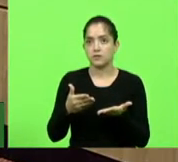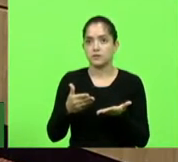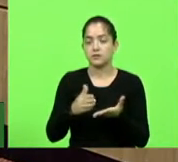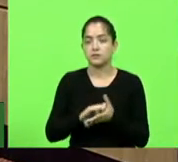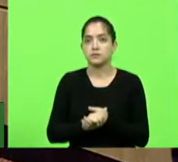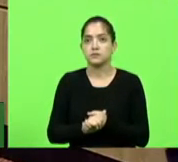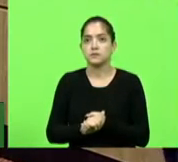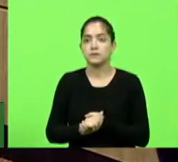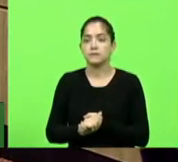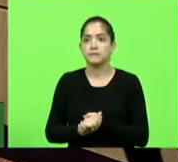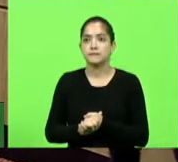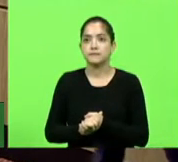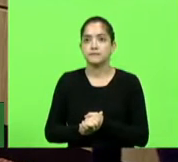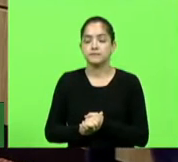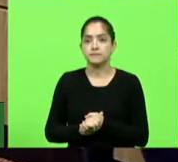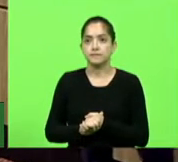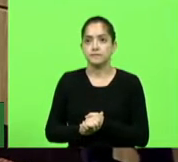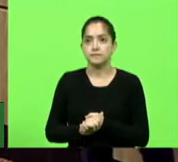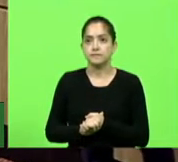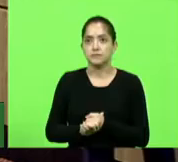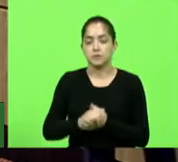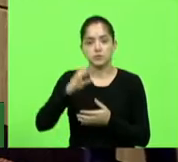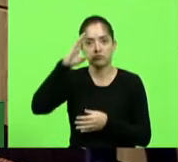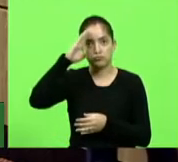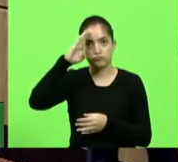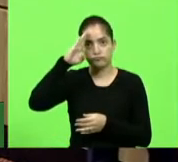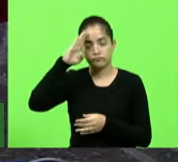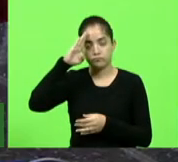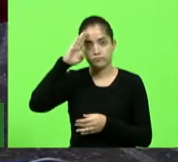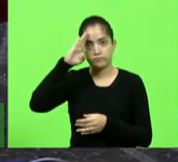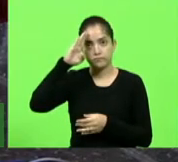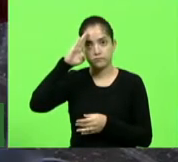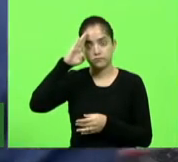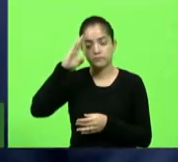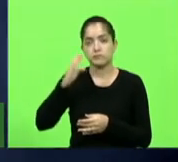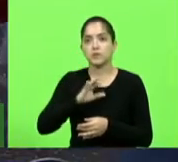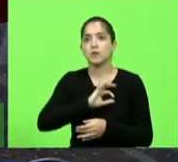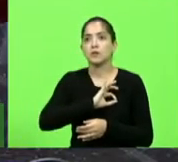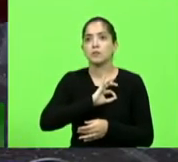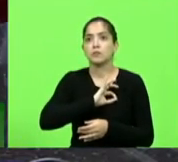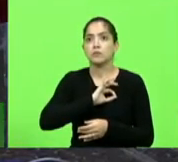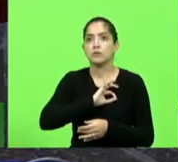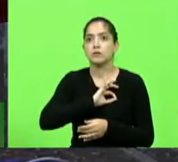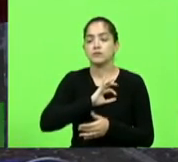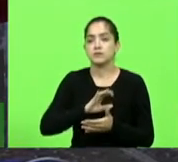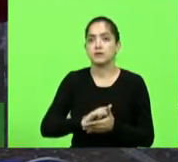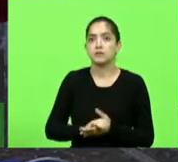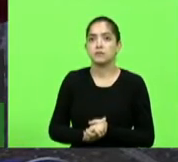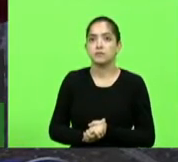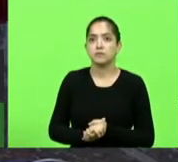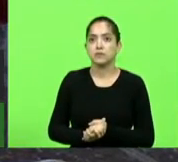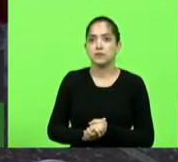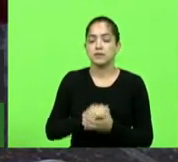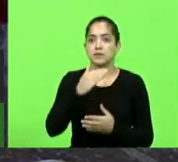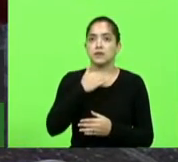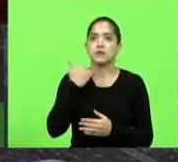Silvio, esse soldado, né, o sargento nosso lá do município de Taió, faleceu